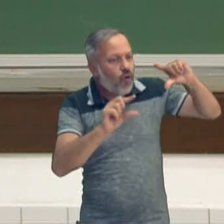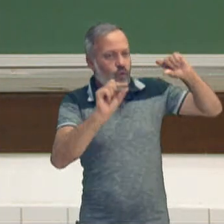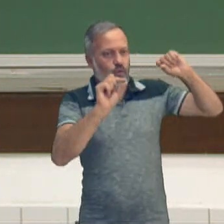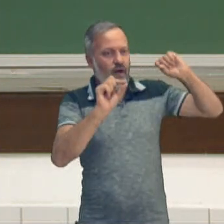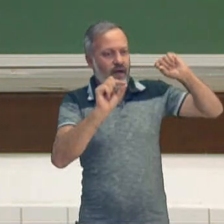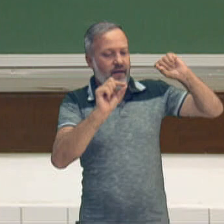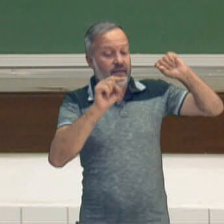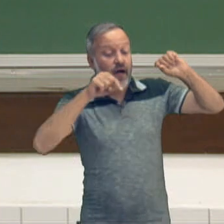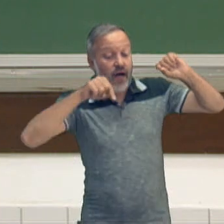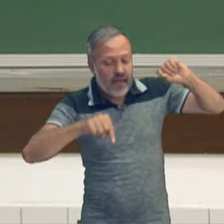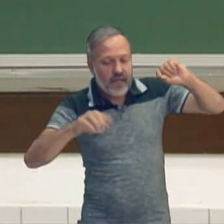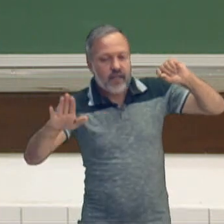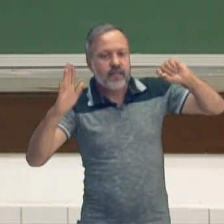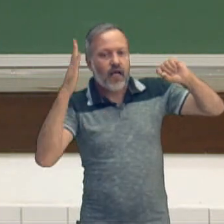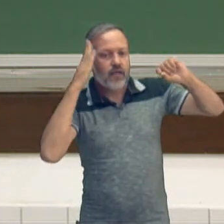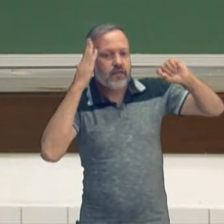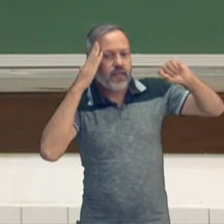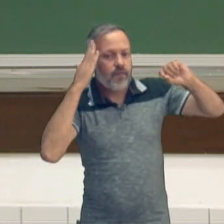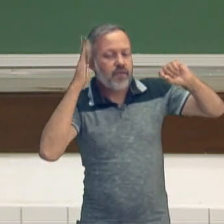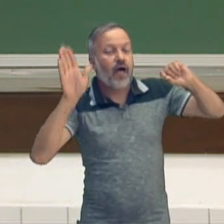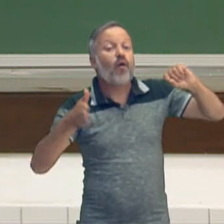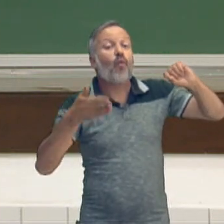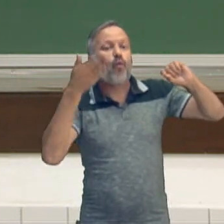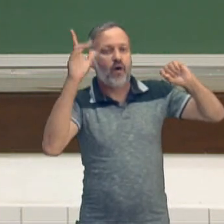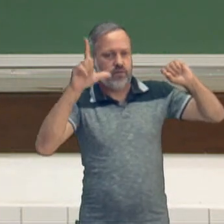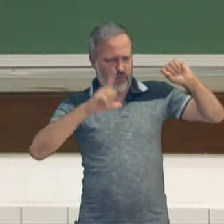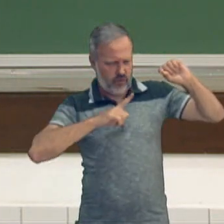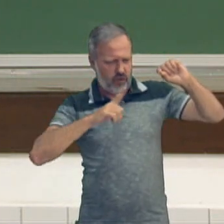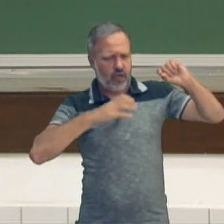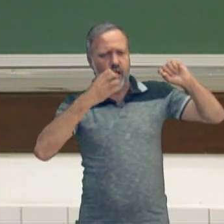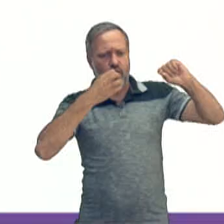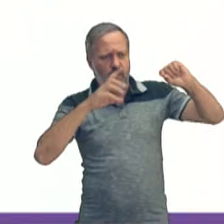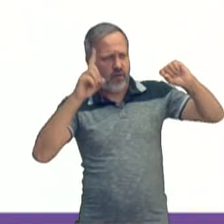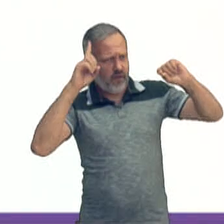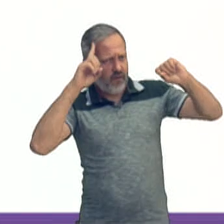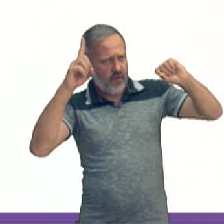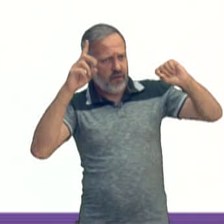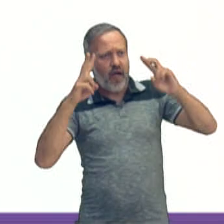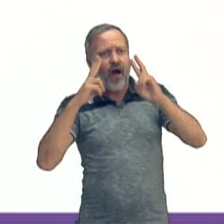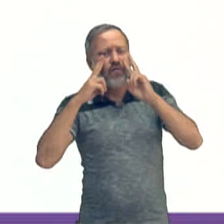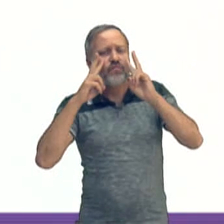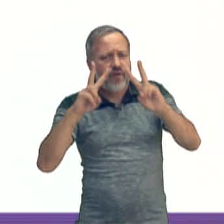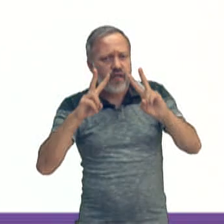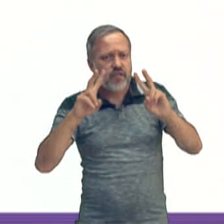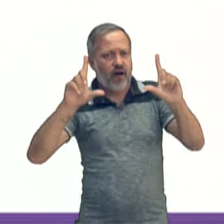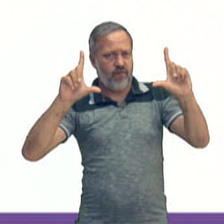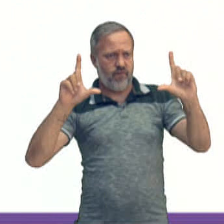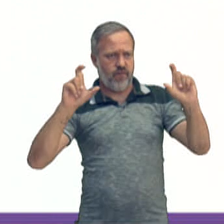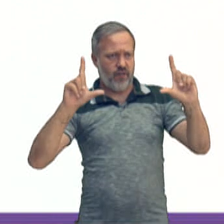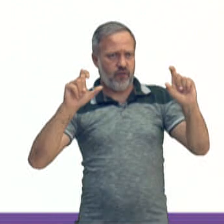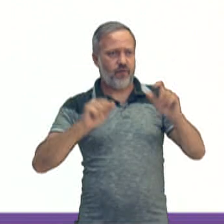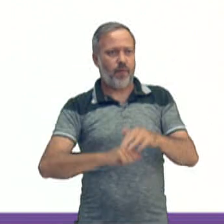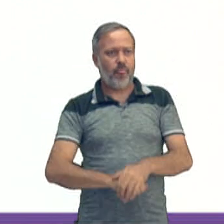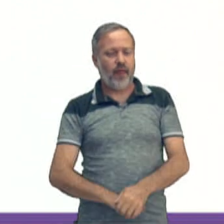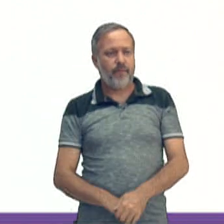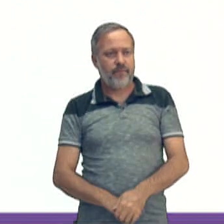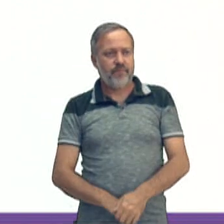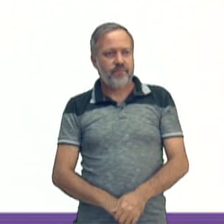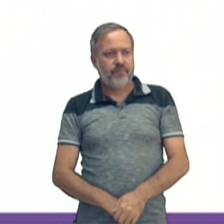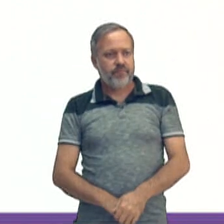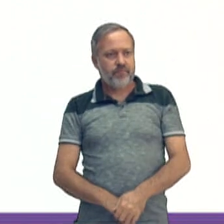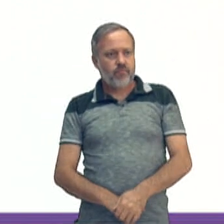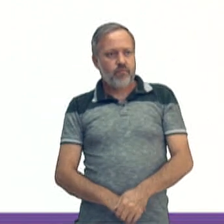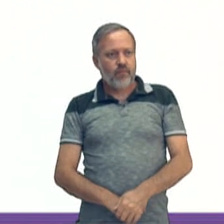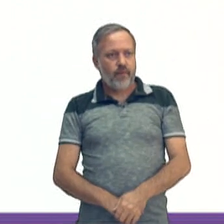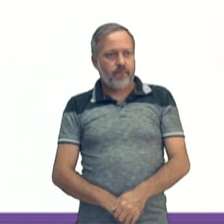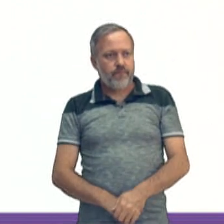constantemente escavados, foram durante 4.000 anos. Aqui nós temos uma representação desse calendário.